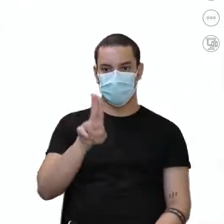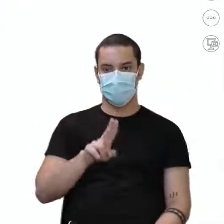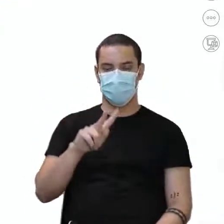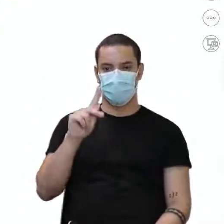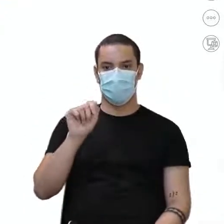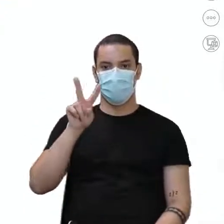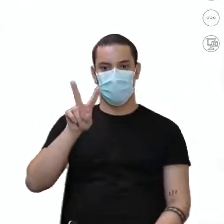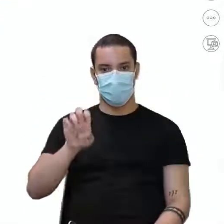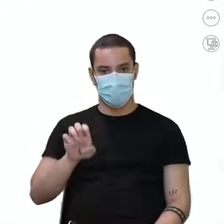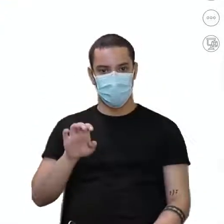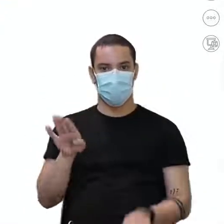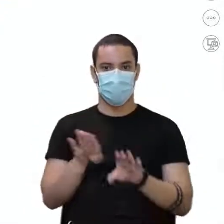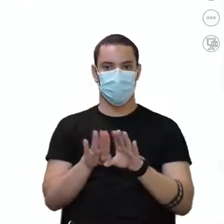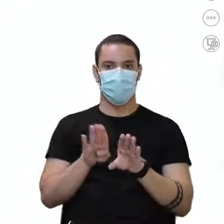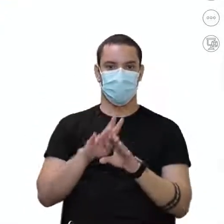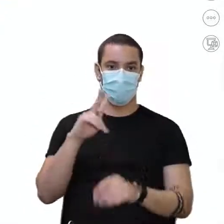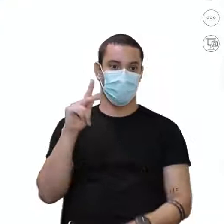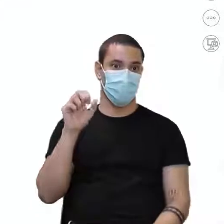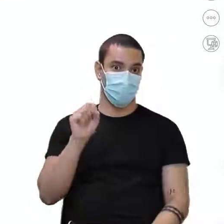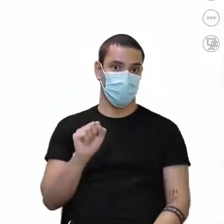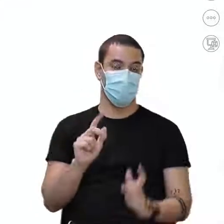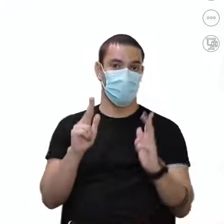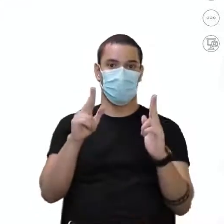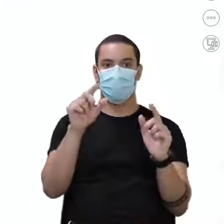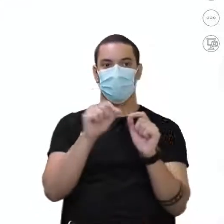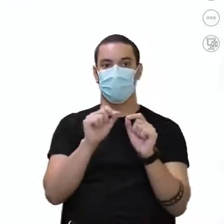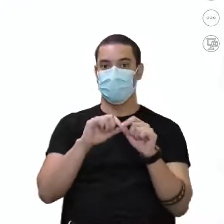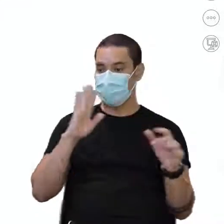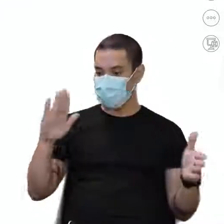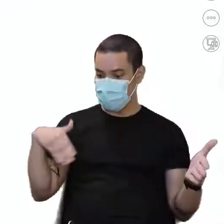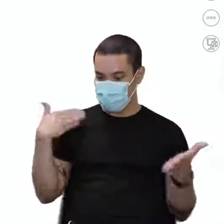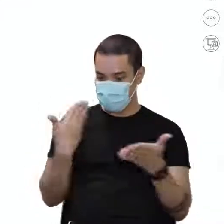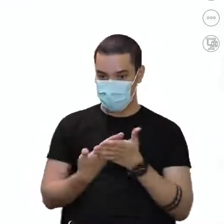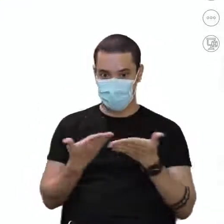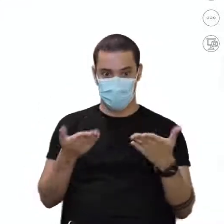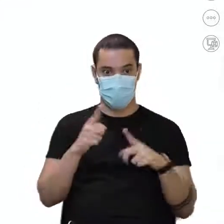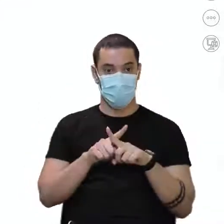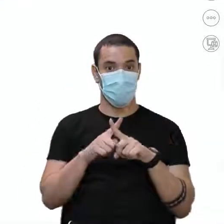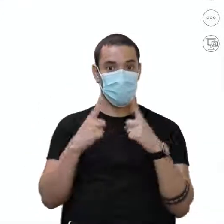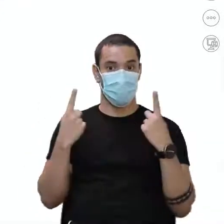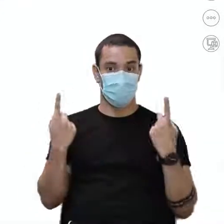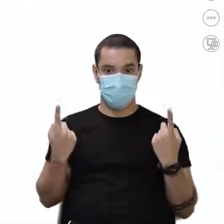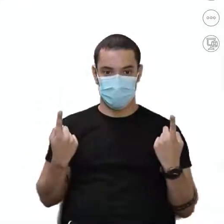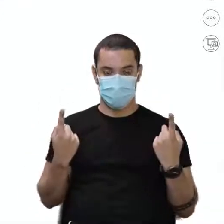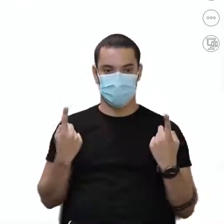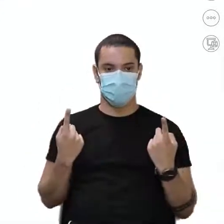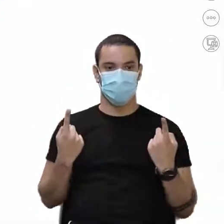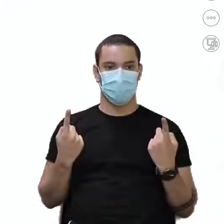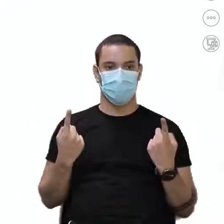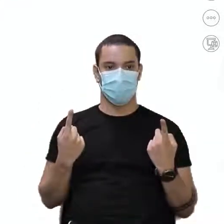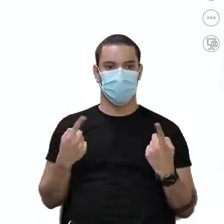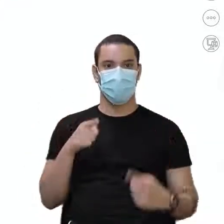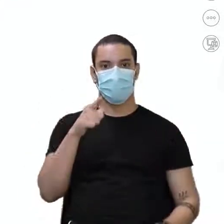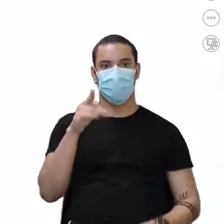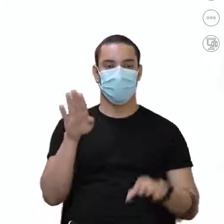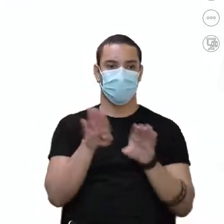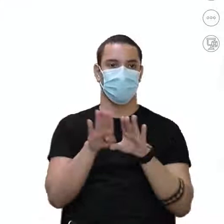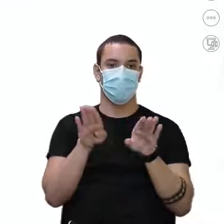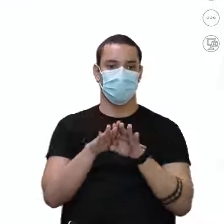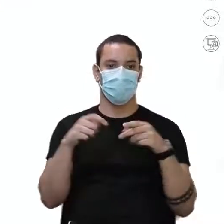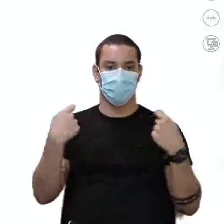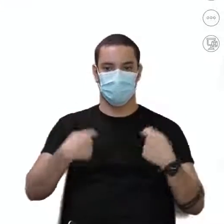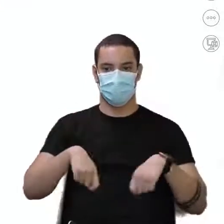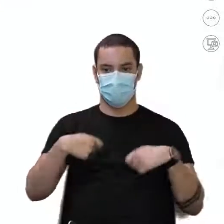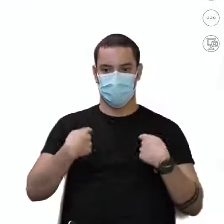has. Da mesma forma que você anda fazendo até agora. Só que você também vai